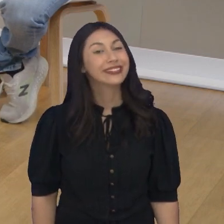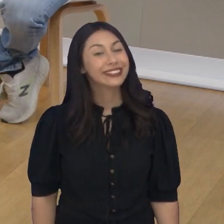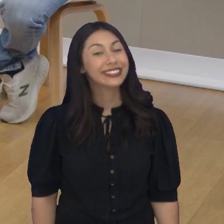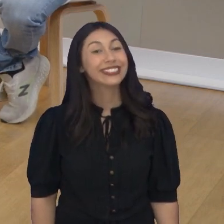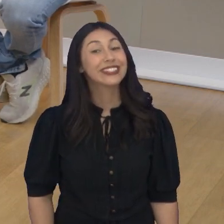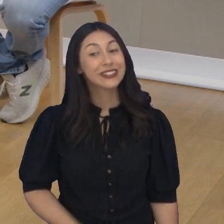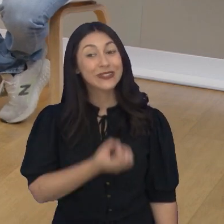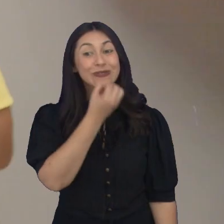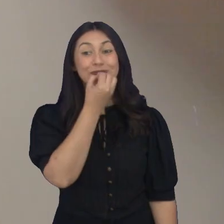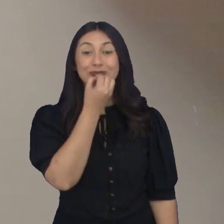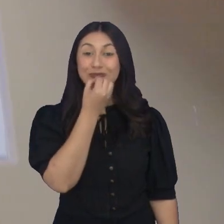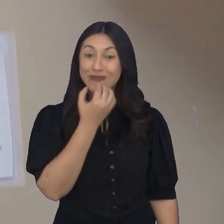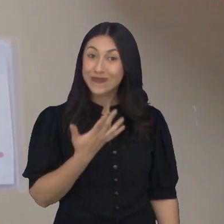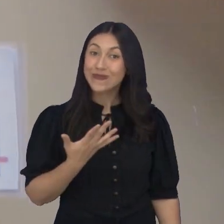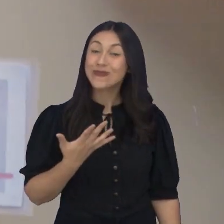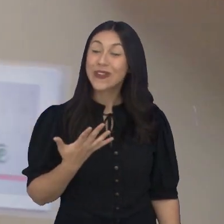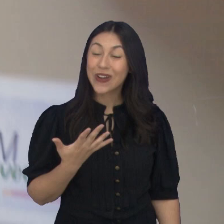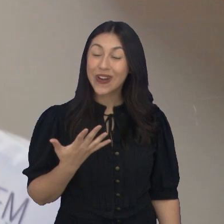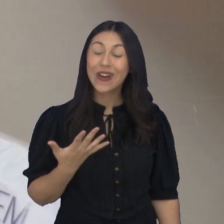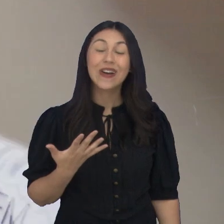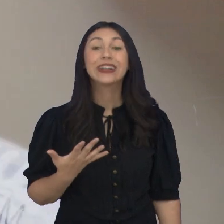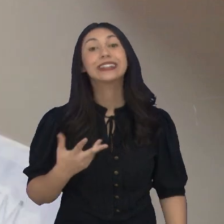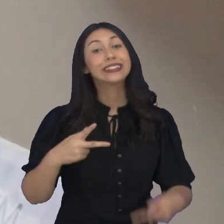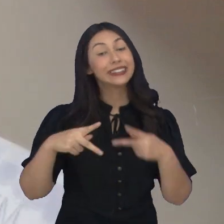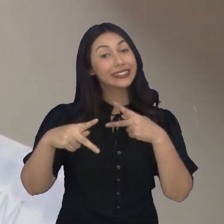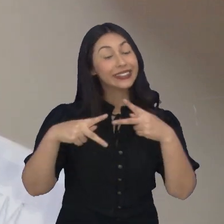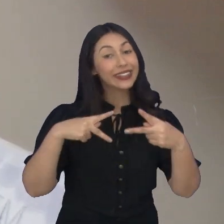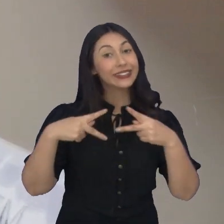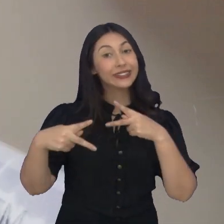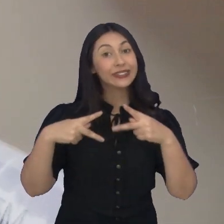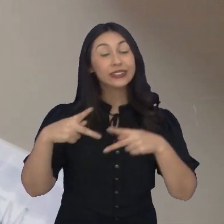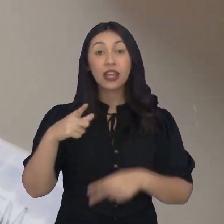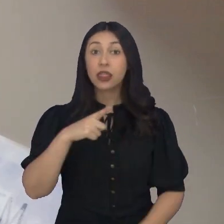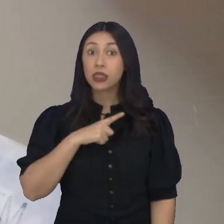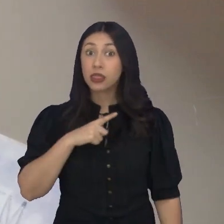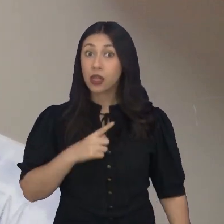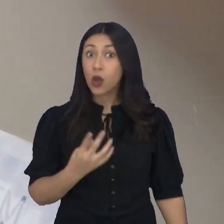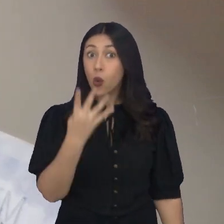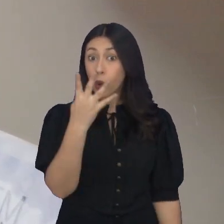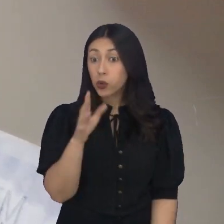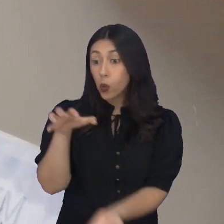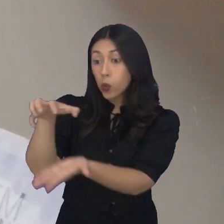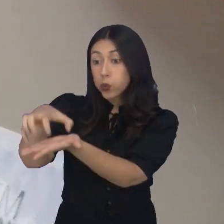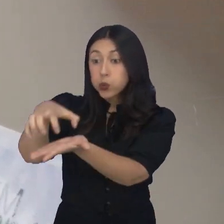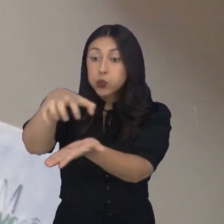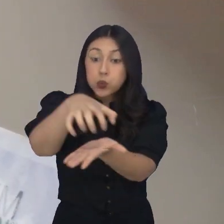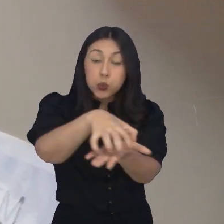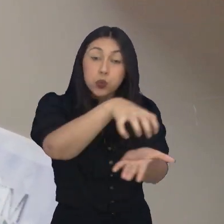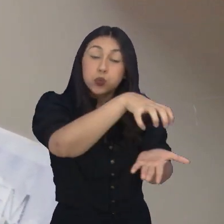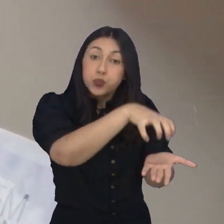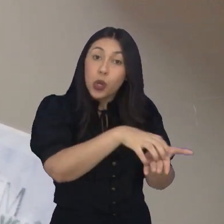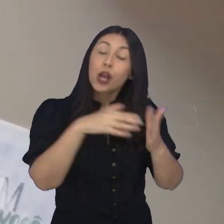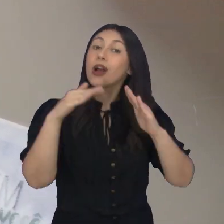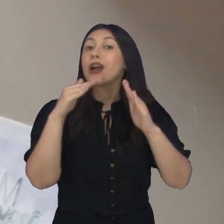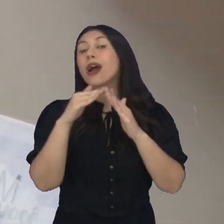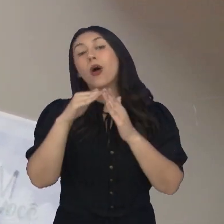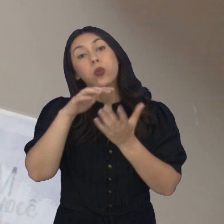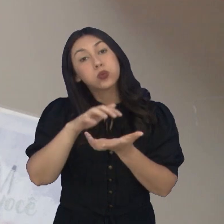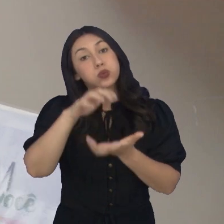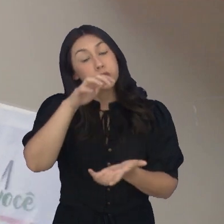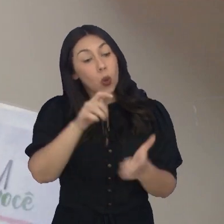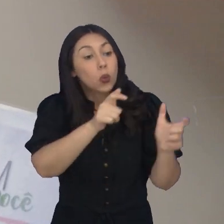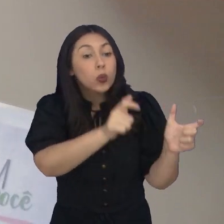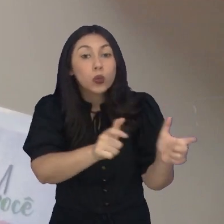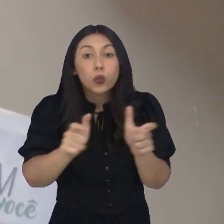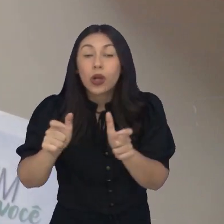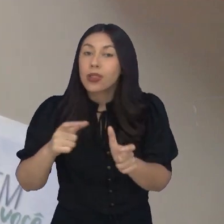Muito bom, olha só, gente. E São José dos Campos conta com 4 casas do idoso. Os espaços oferecem